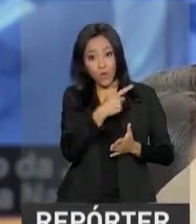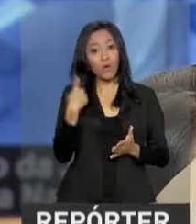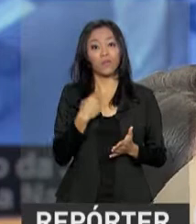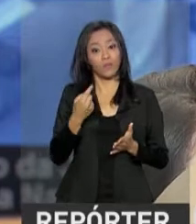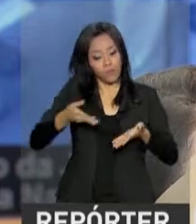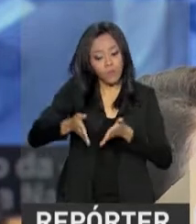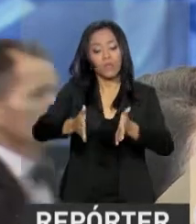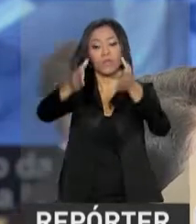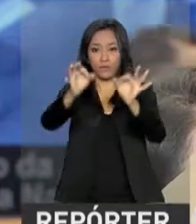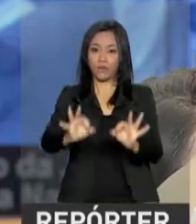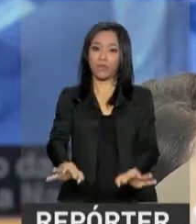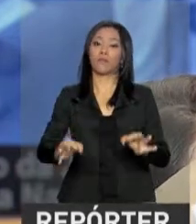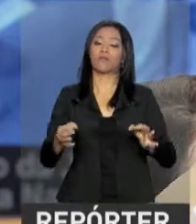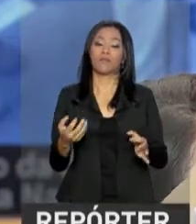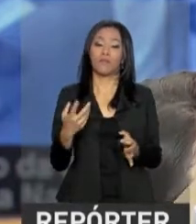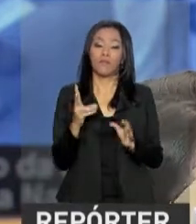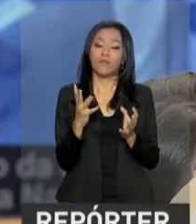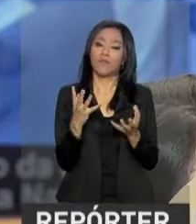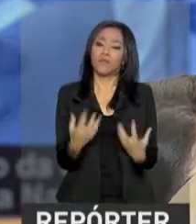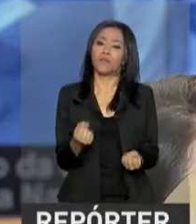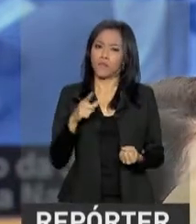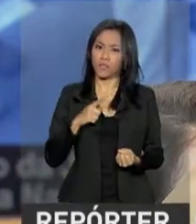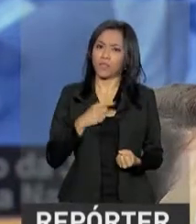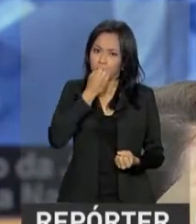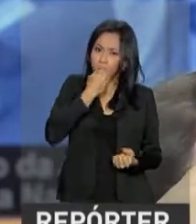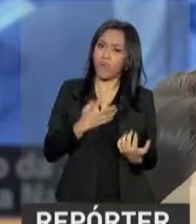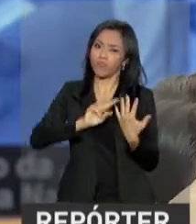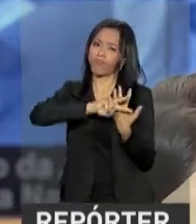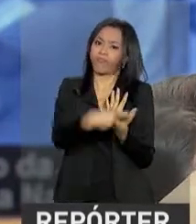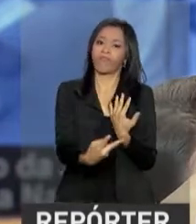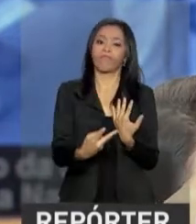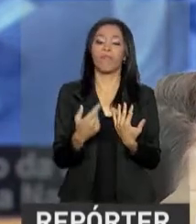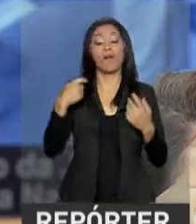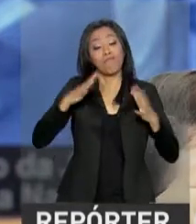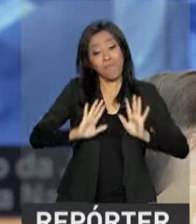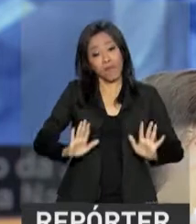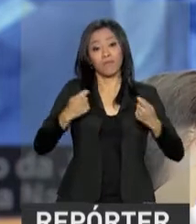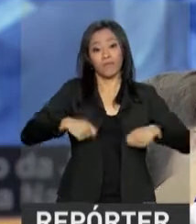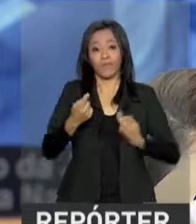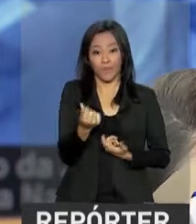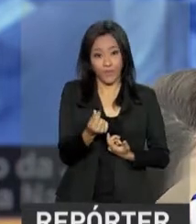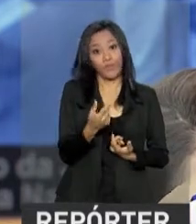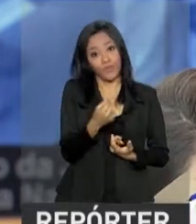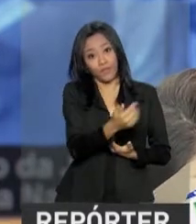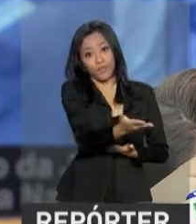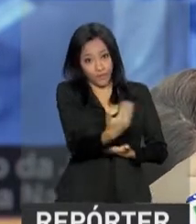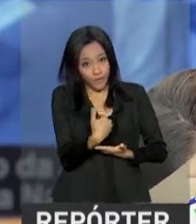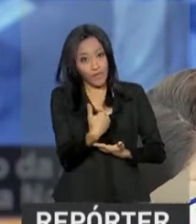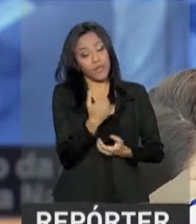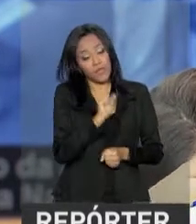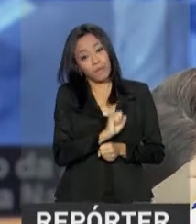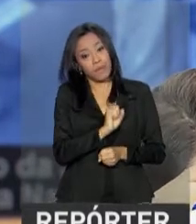e que sem sombra de dúvida nós vamos ter resultados agora sem sombra de dúvida precisamos de recursos recursos irão ao tempo e